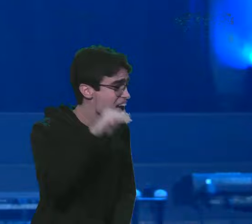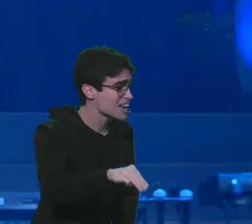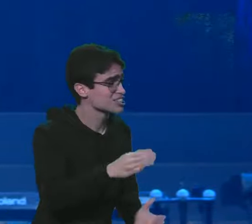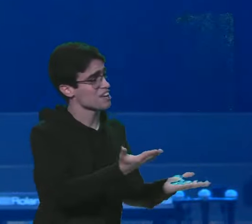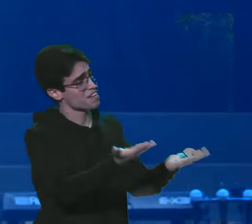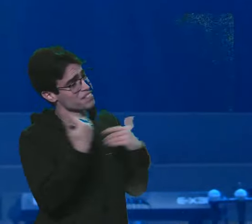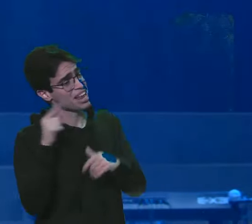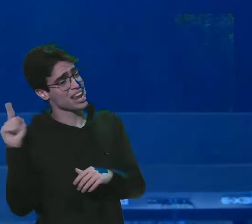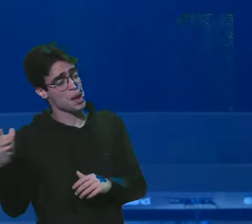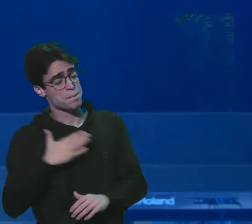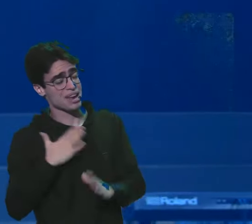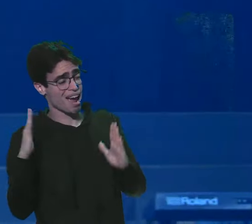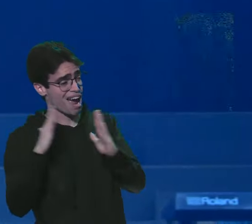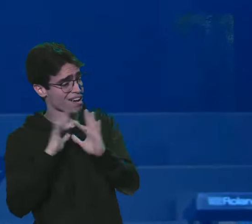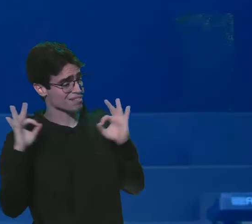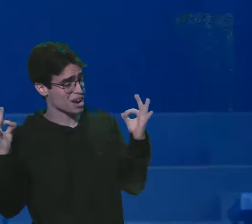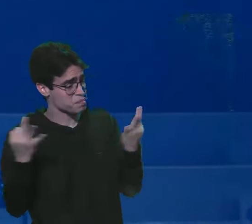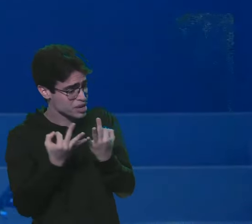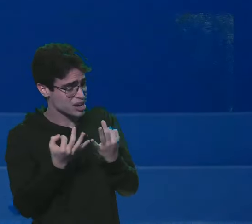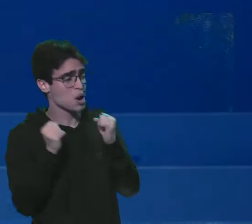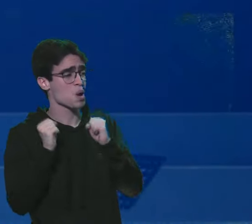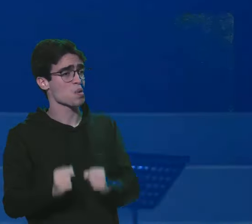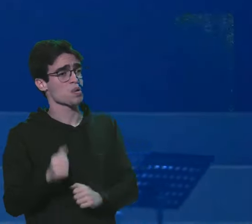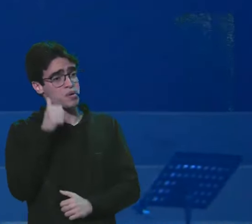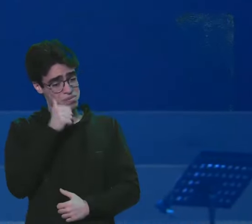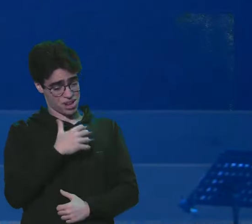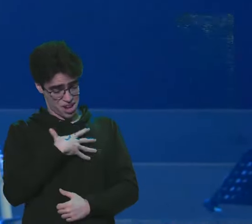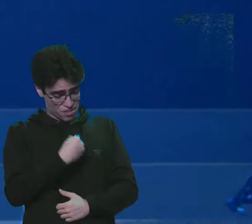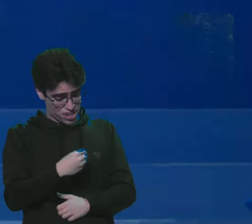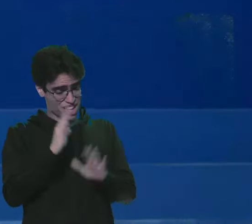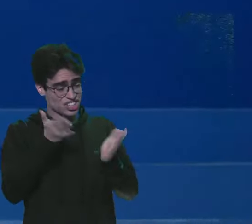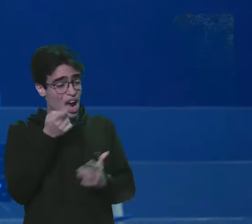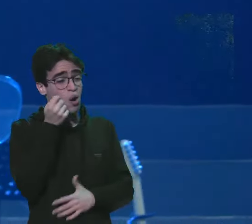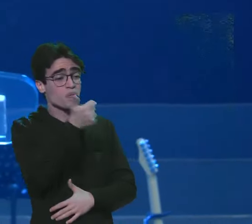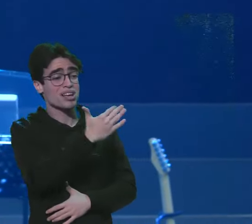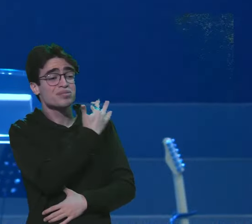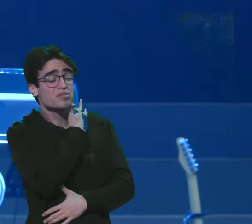minha casa salvar a minha filha porque ela está morrendo.